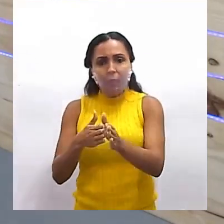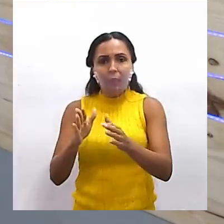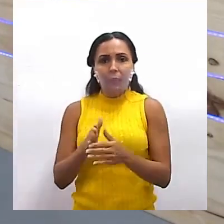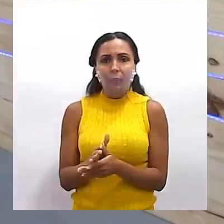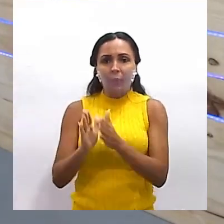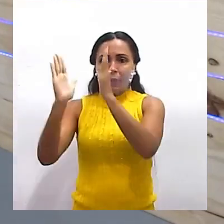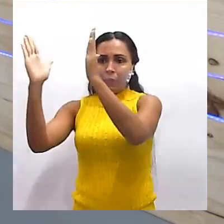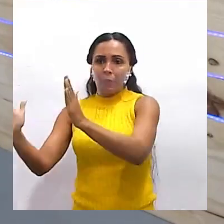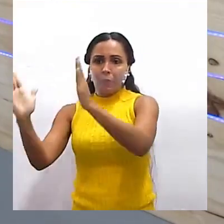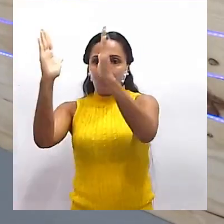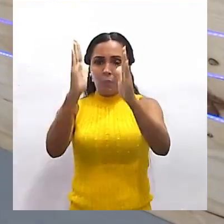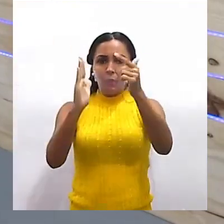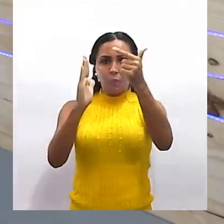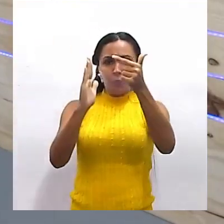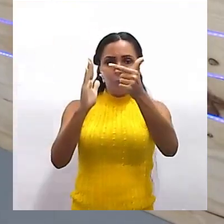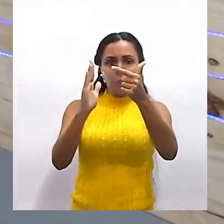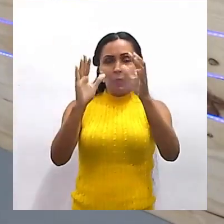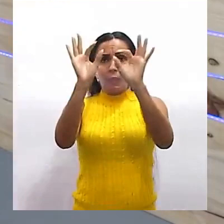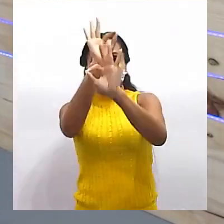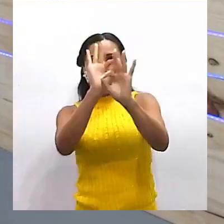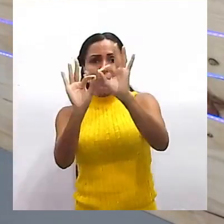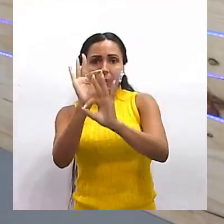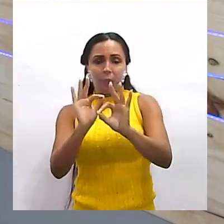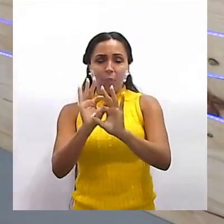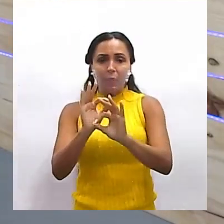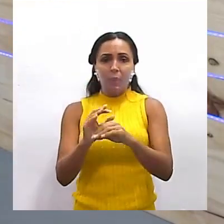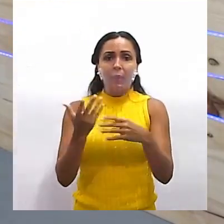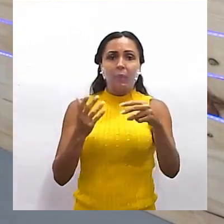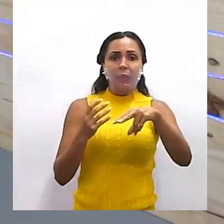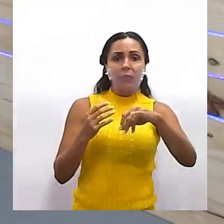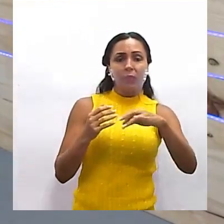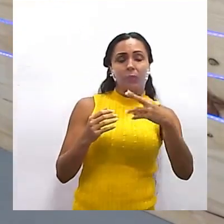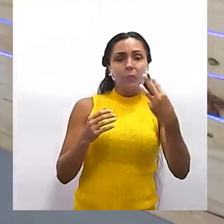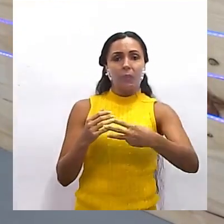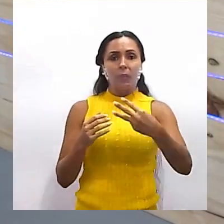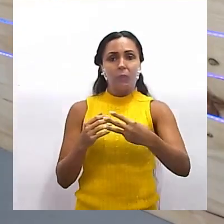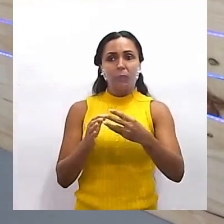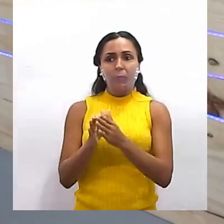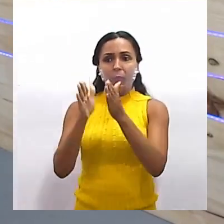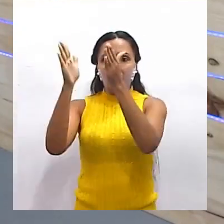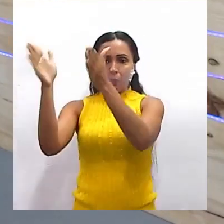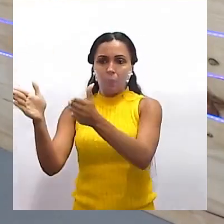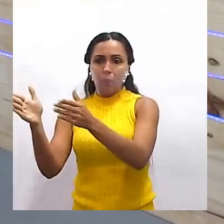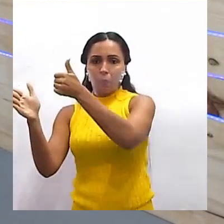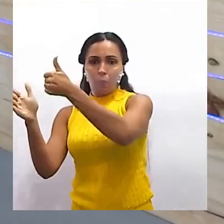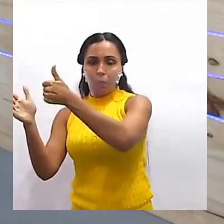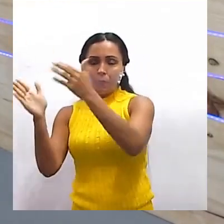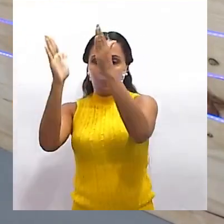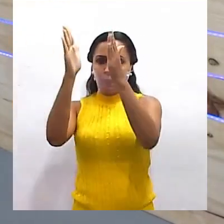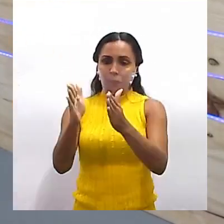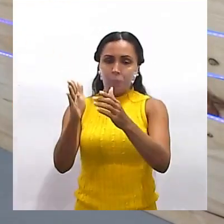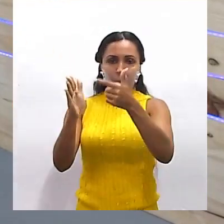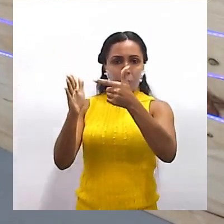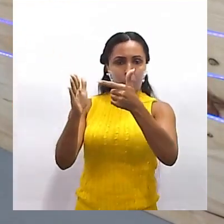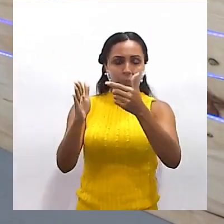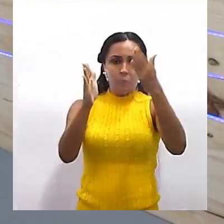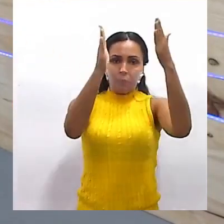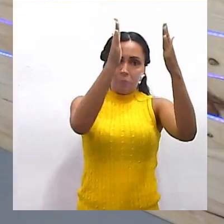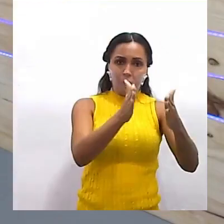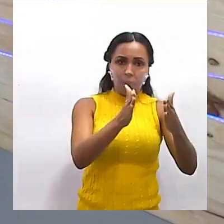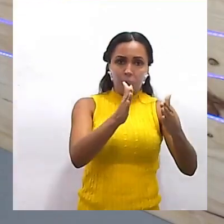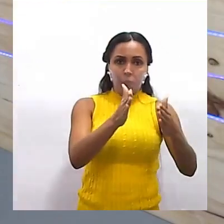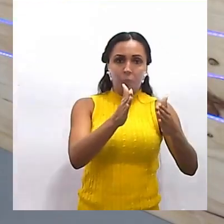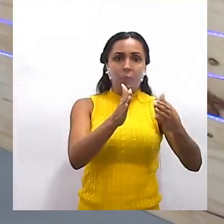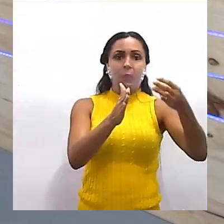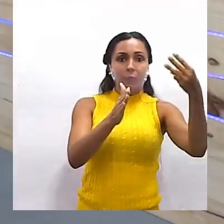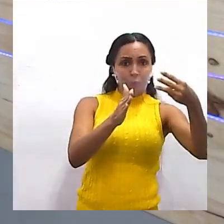2, nível 3, posição 1. Eu tá lá, posição 1, posição 2, posição 3. Eu vou ter que seguir. O que vai me guiar